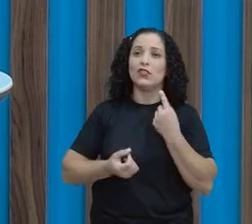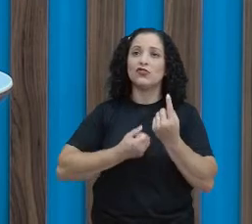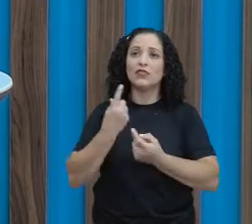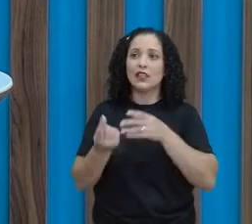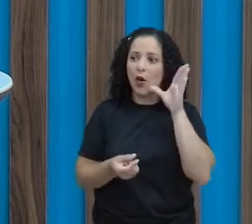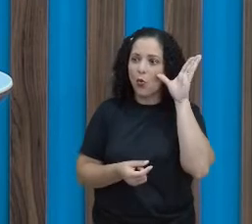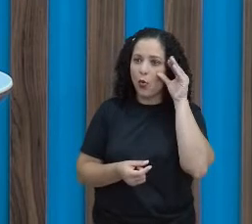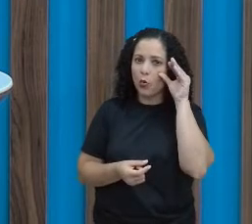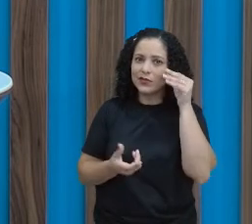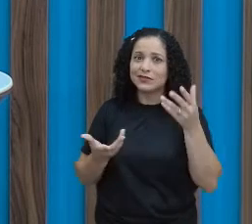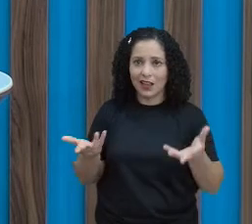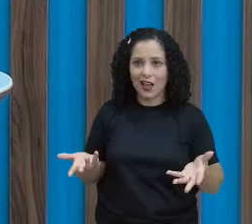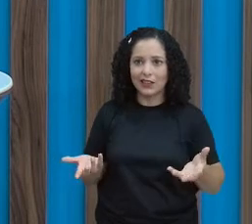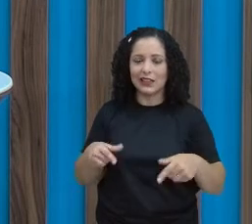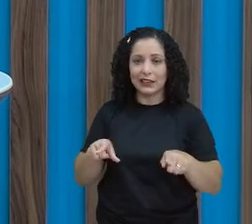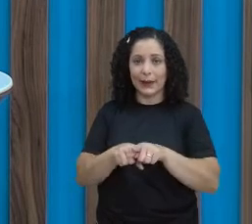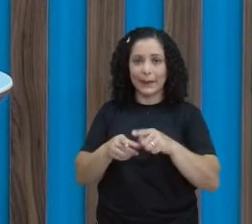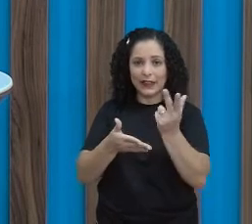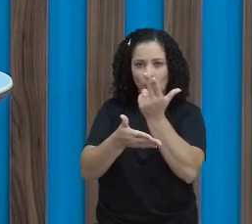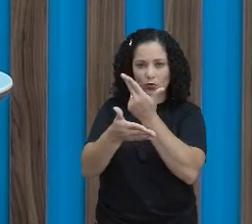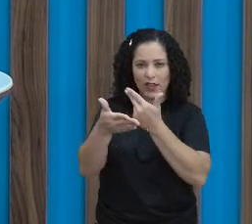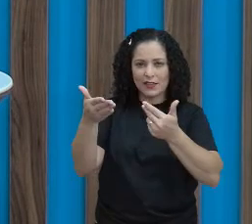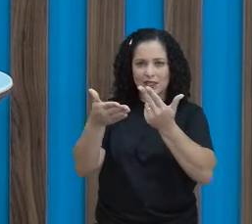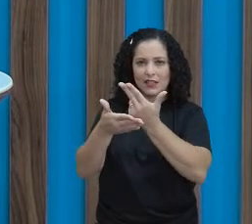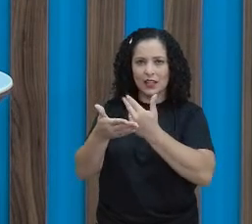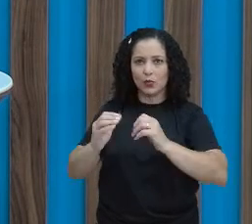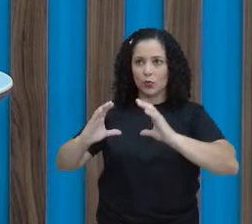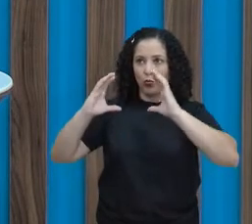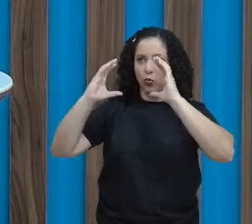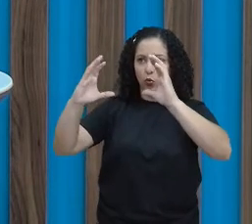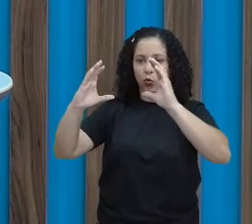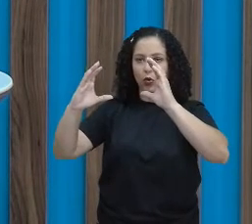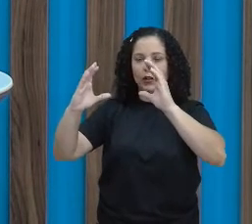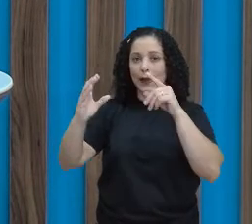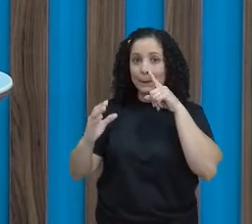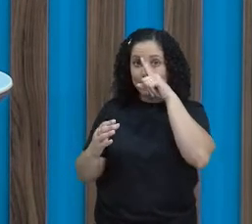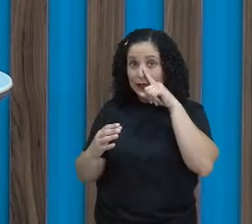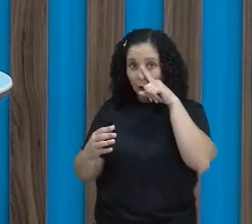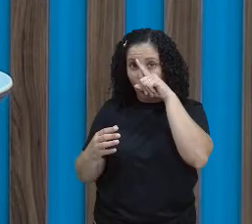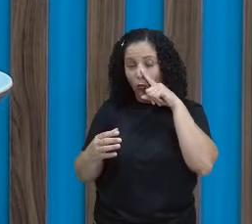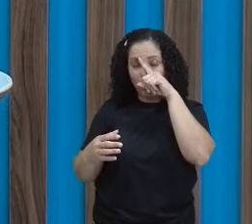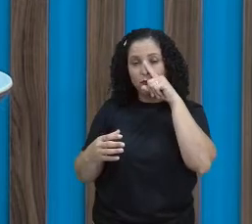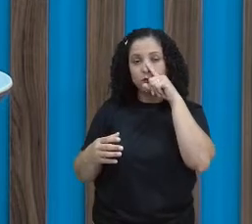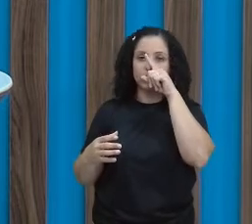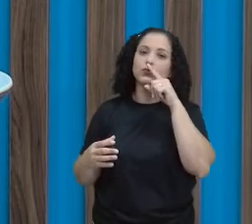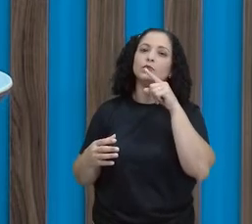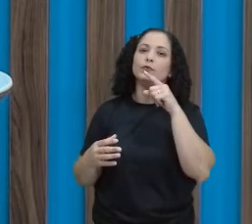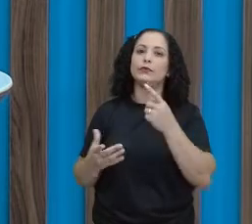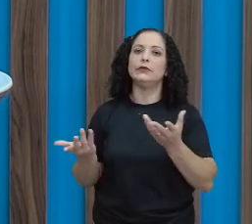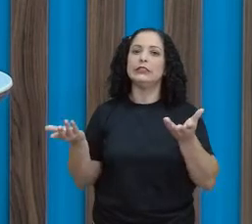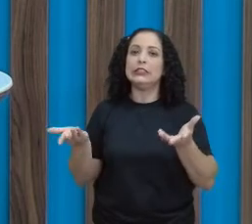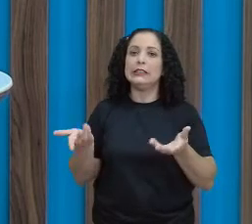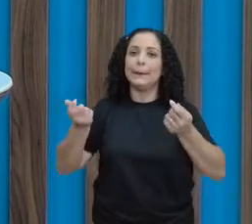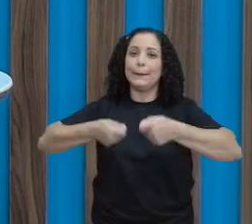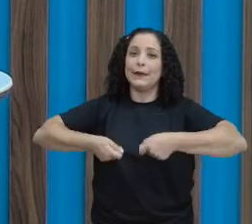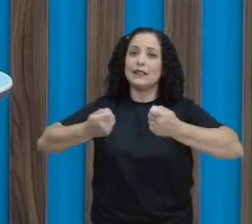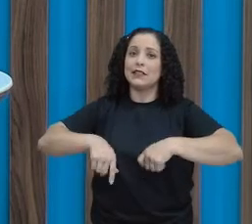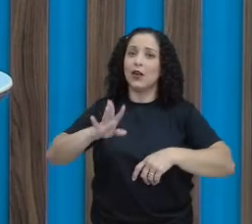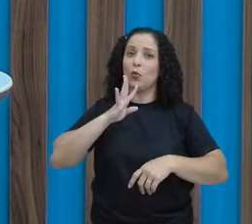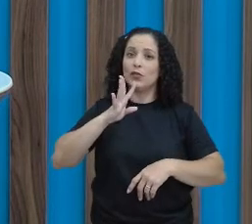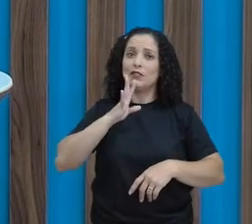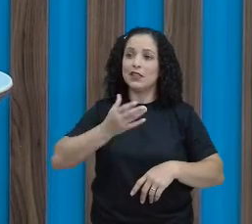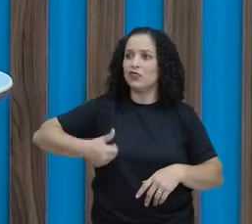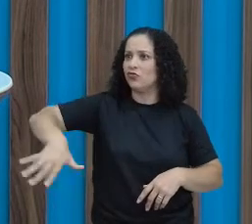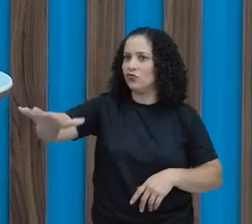Até mesmo esse símbolo que você colocou tão bem aí na imagem, aí no slide, esse símbolo tem que ser conhecido de